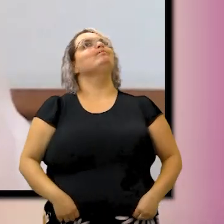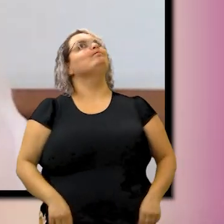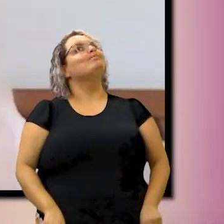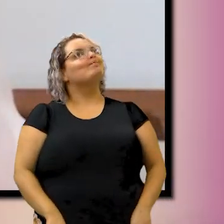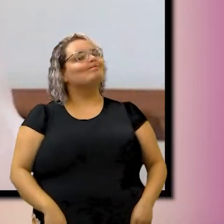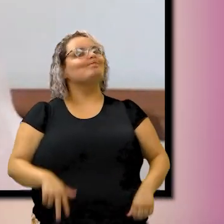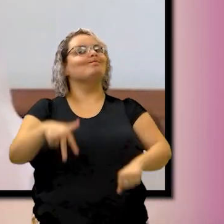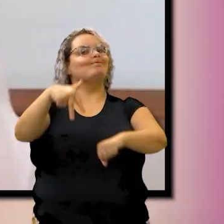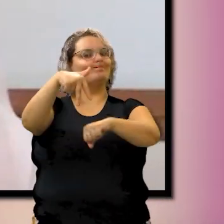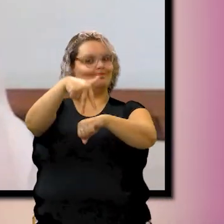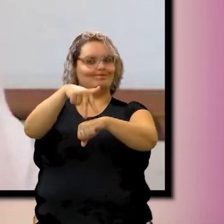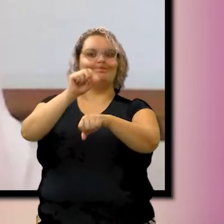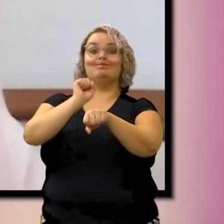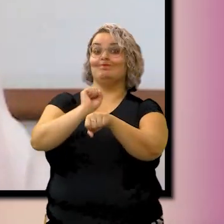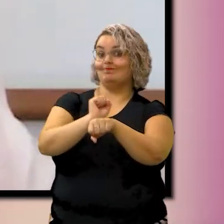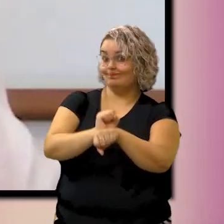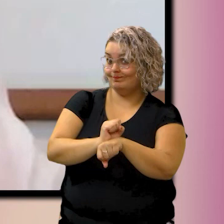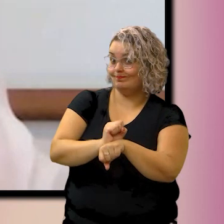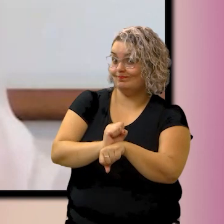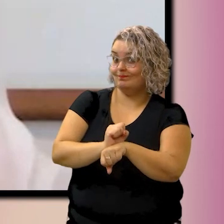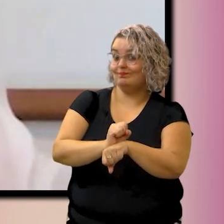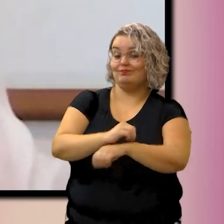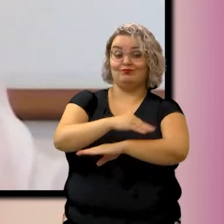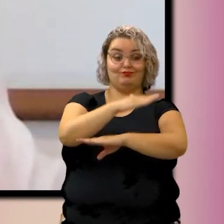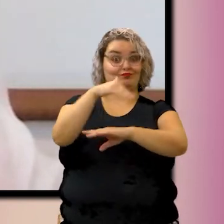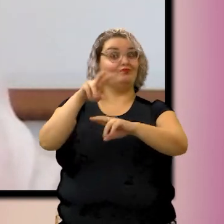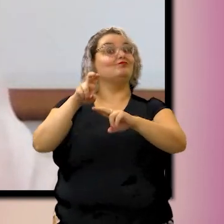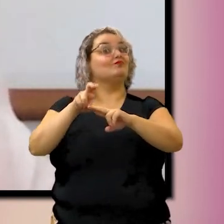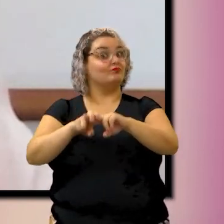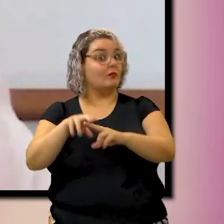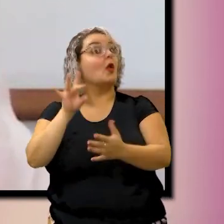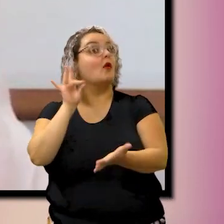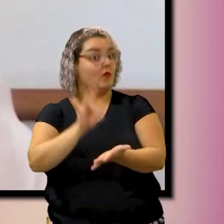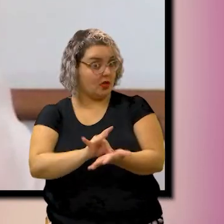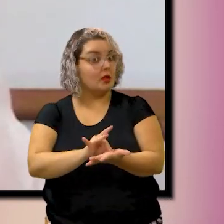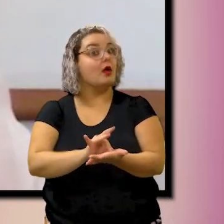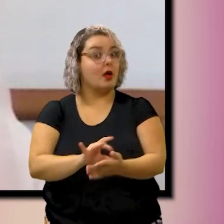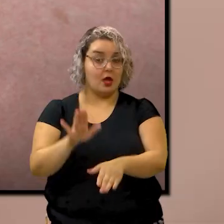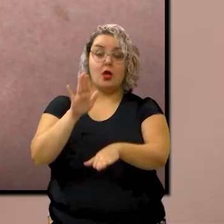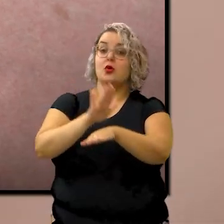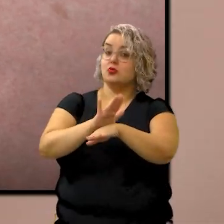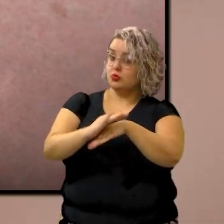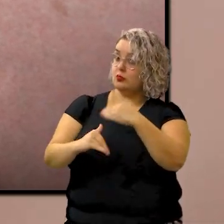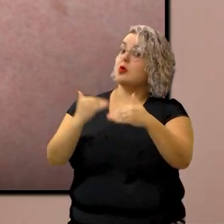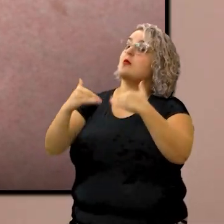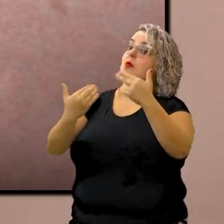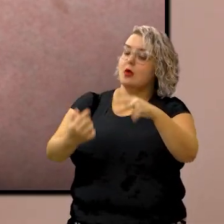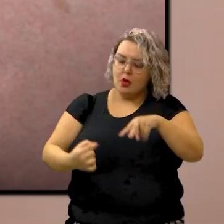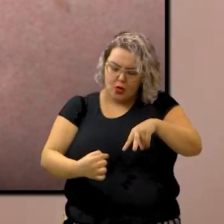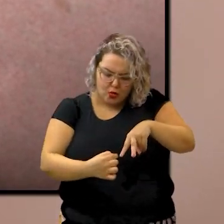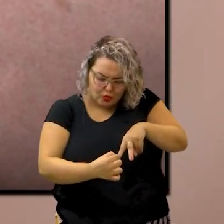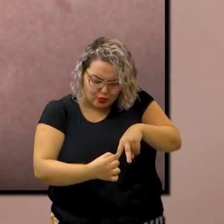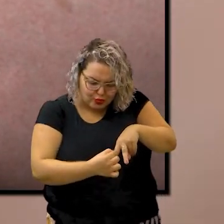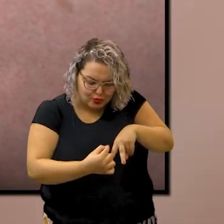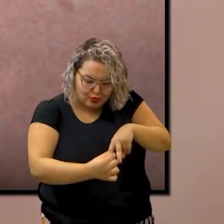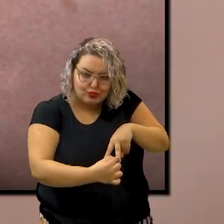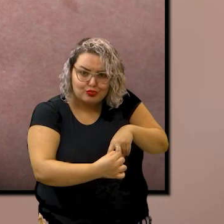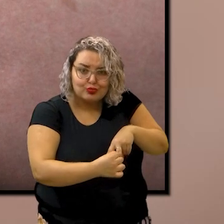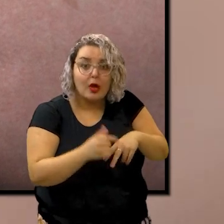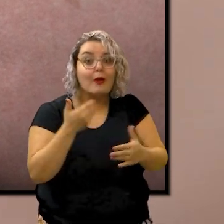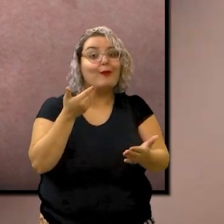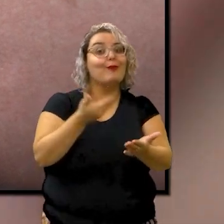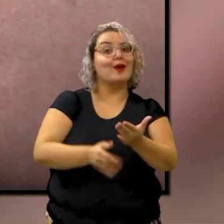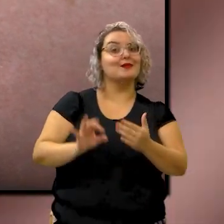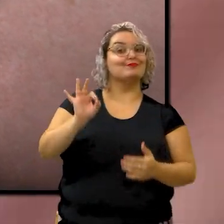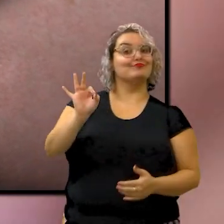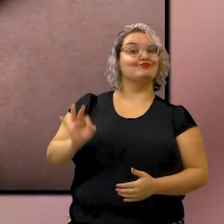Ficar muito tempo em pé, parada, e ficar muito tempo sentada, é verdade, isso contribui para a formação de varizes, porque a gente está